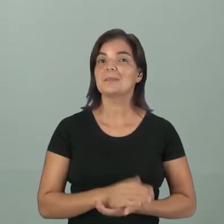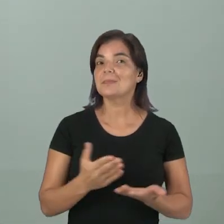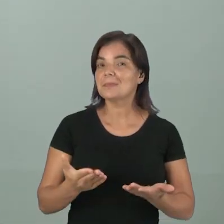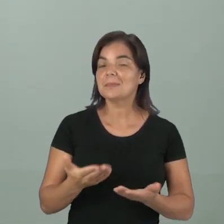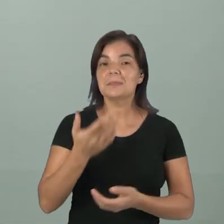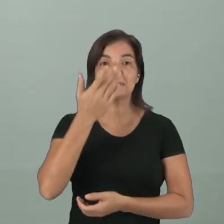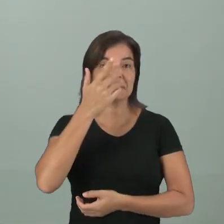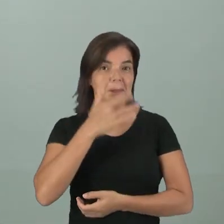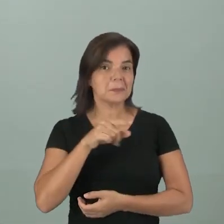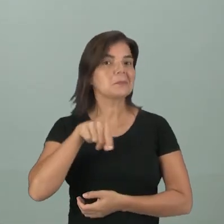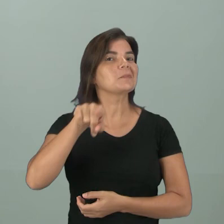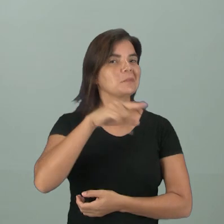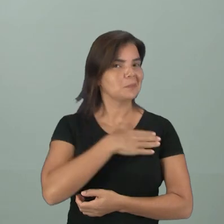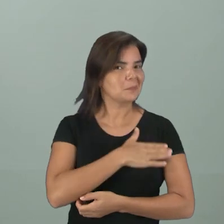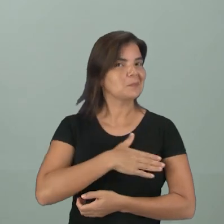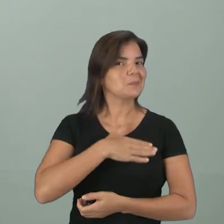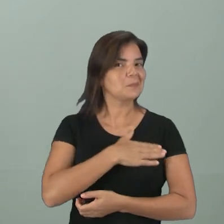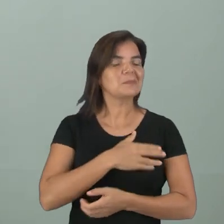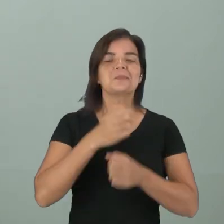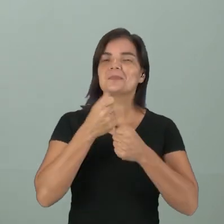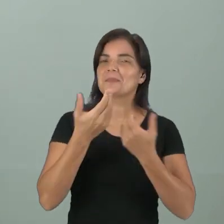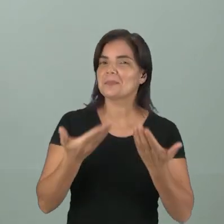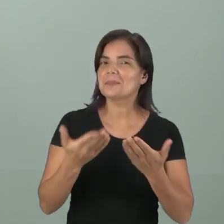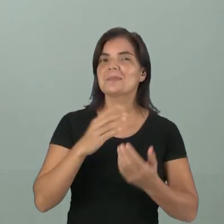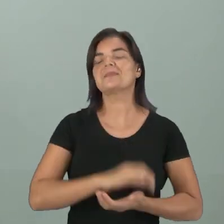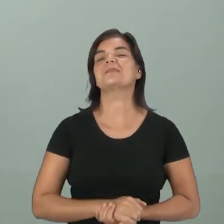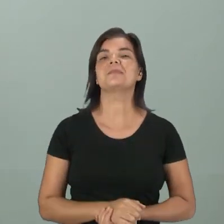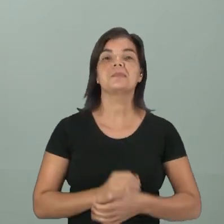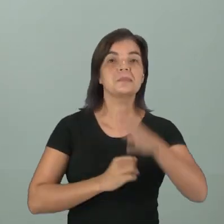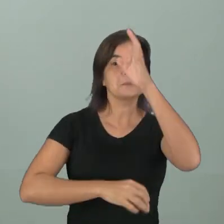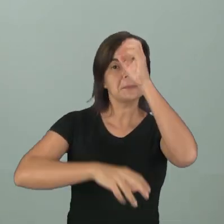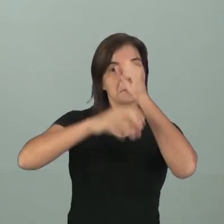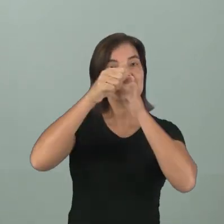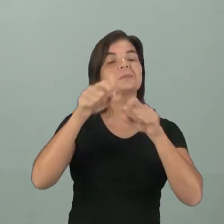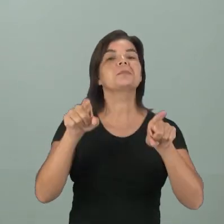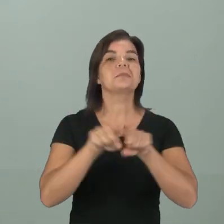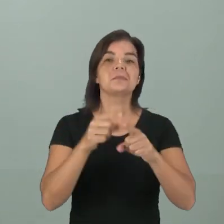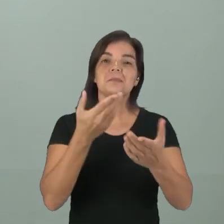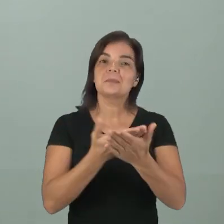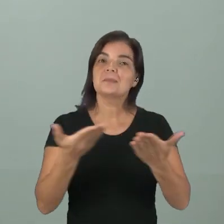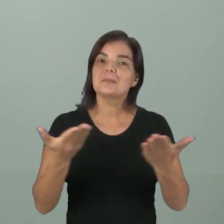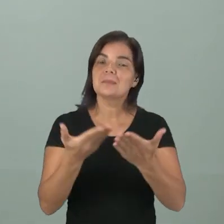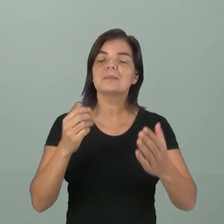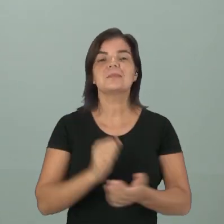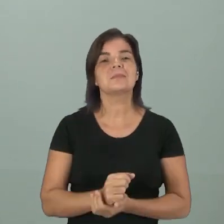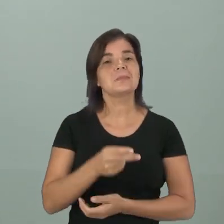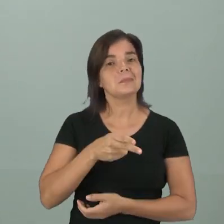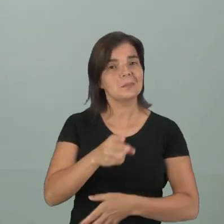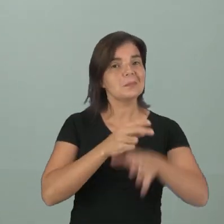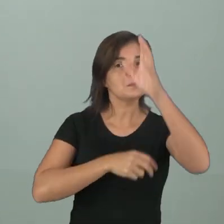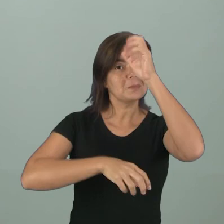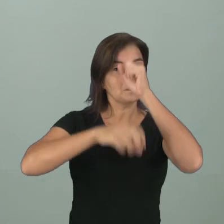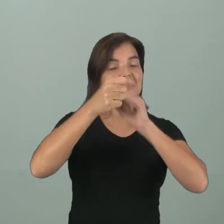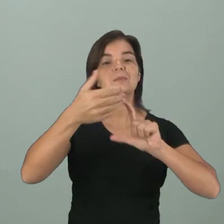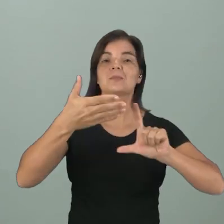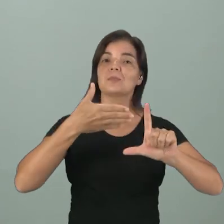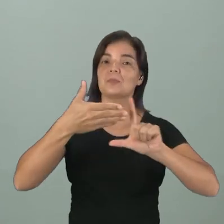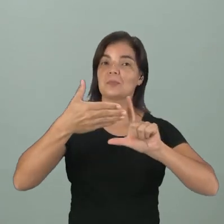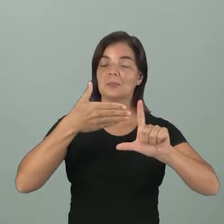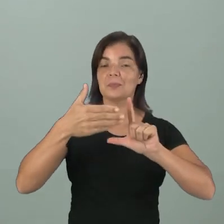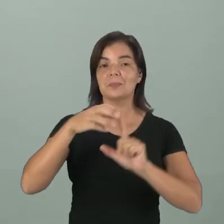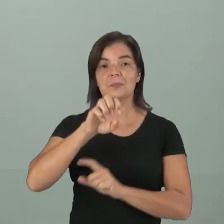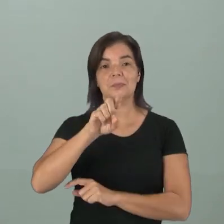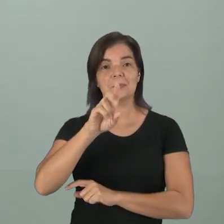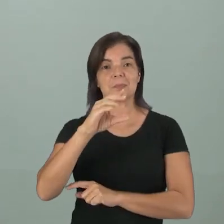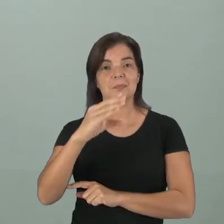E aí, crianças, gostaram? Muito bom, não é? Aprendemos bastante na aula de hoje. E continue aprendendo. Acesse as nossas aulas